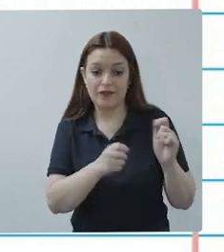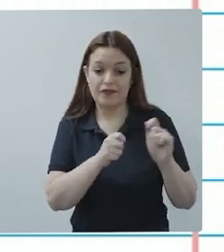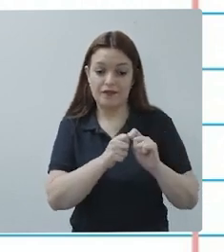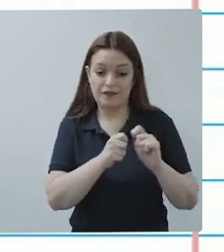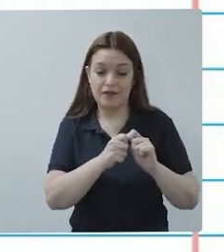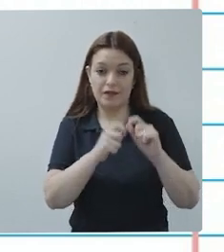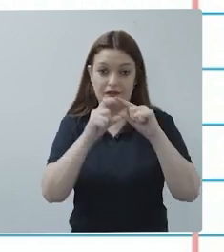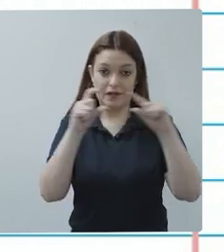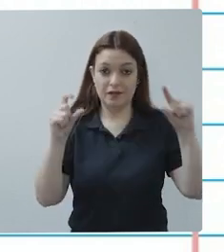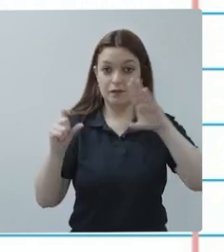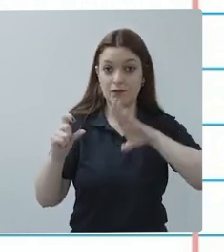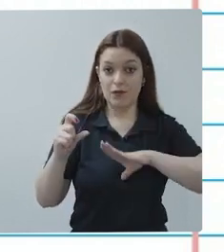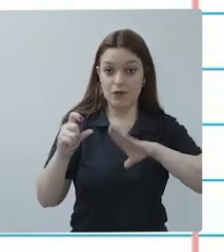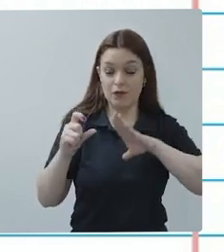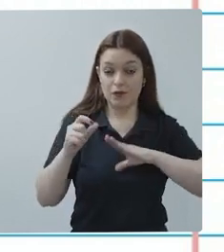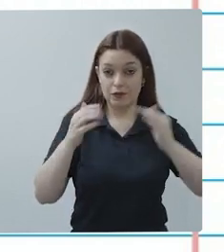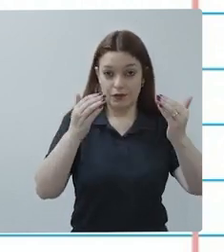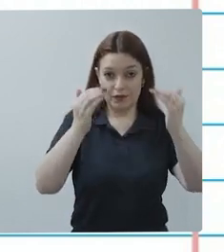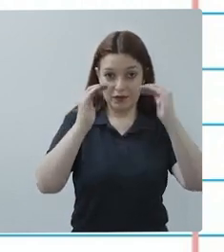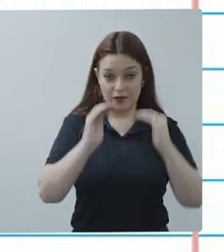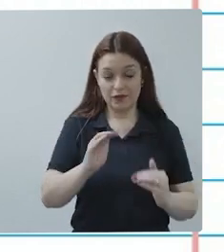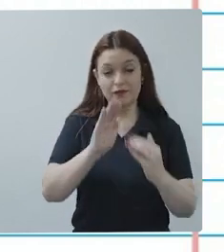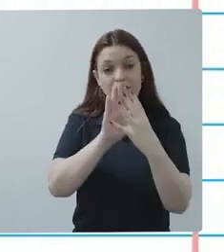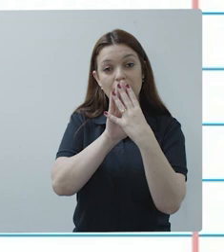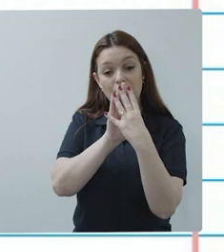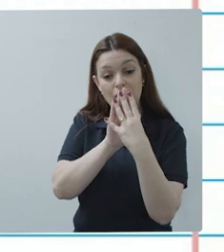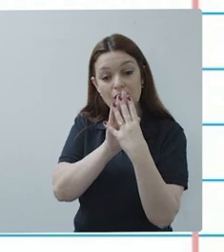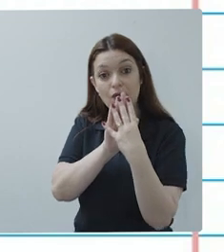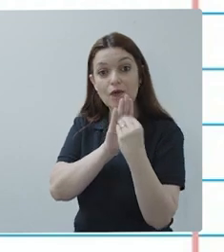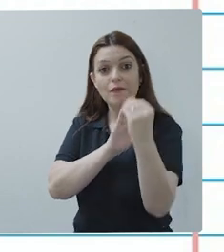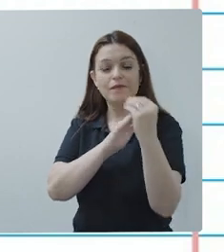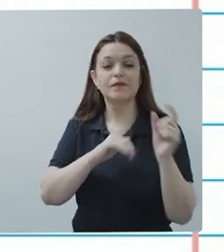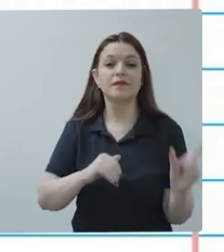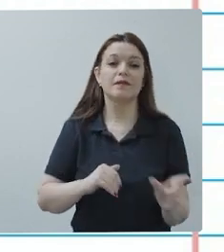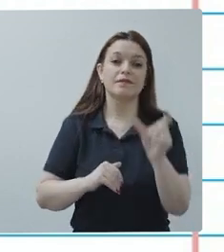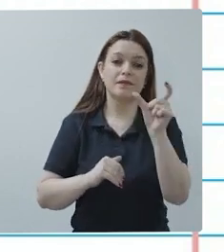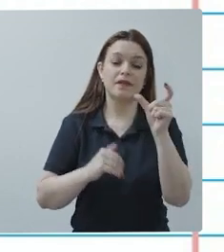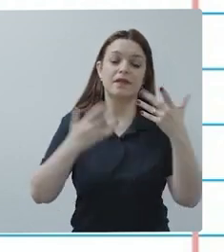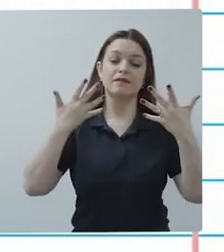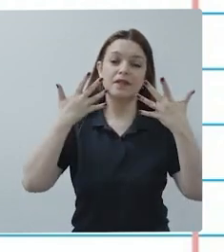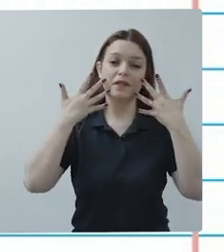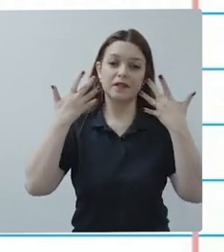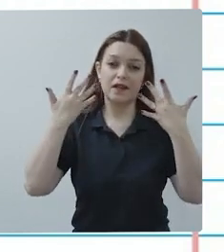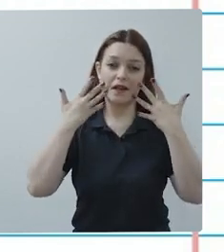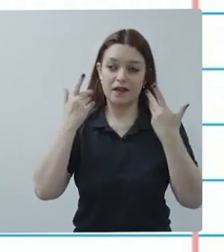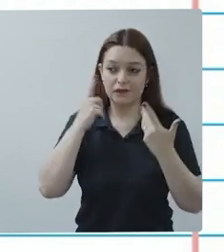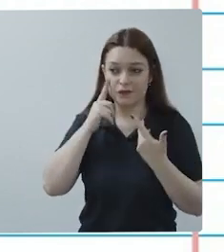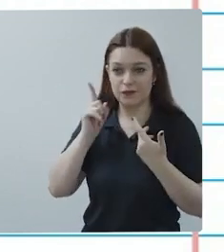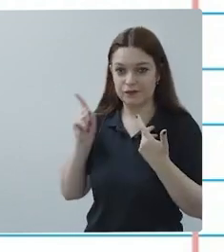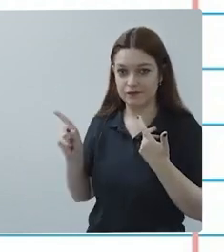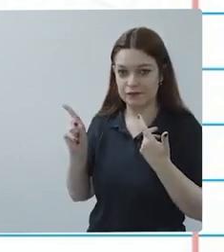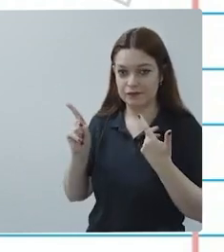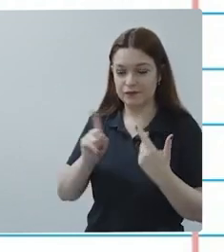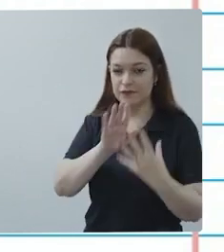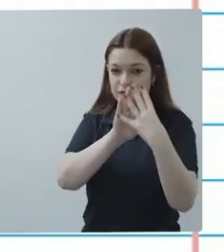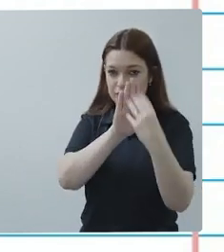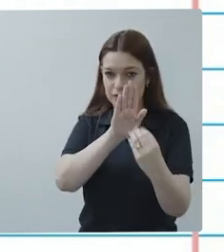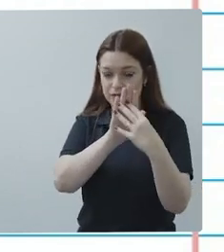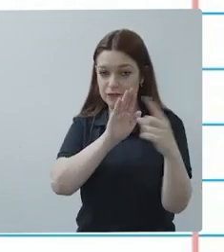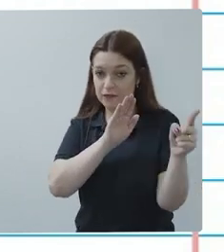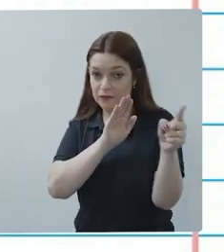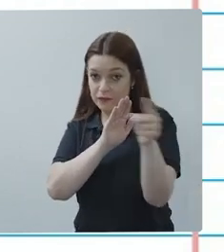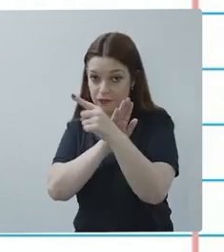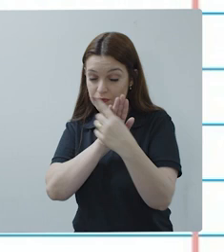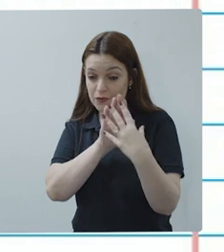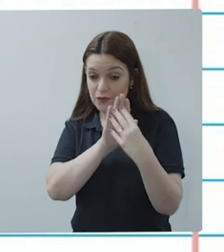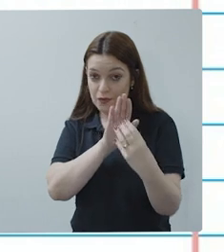da palavra língua portuguesa, vocês vão pular uma linha e vão escrever a palavra gato. Enquanto